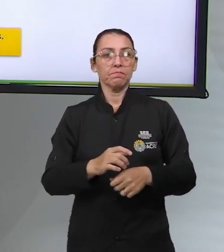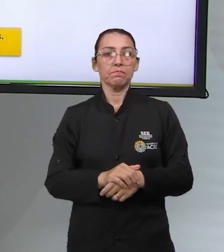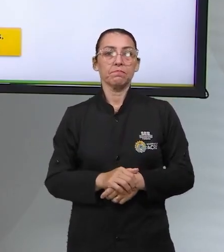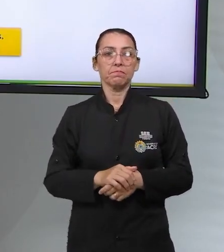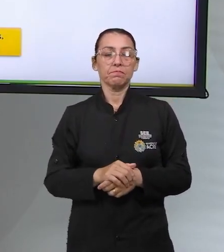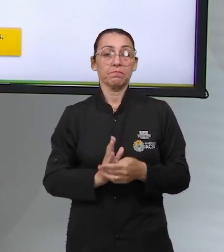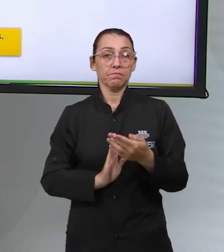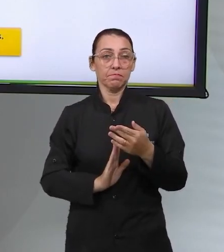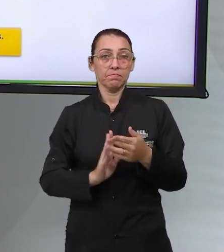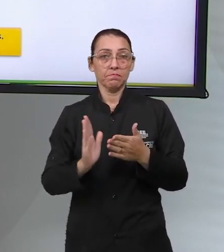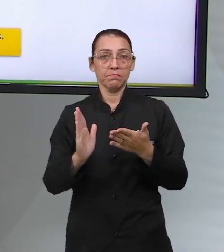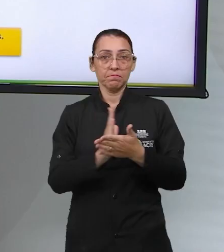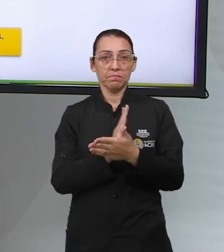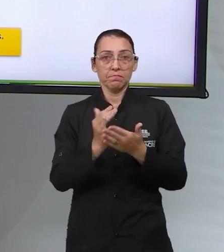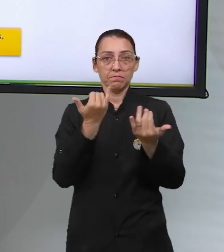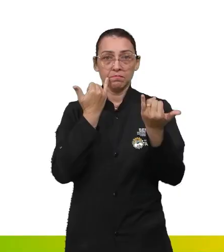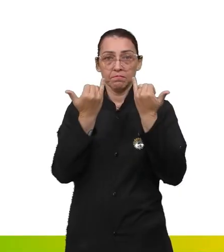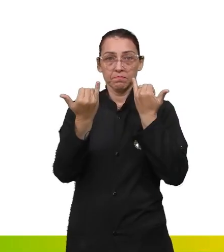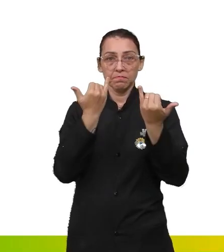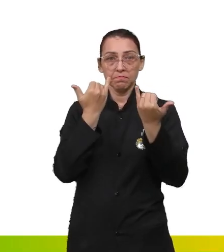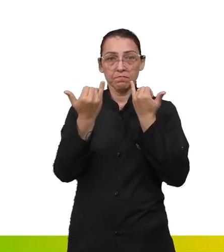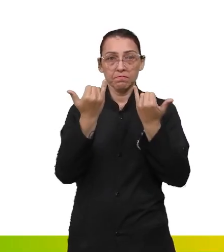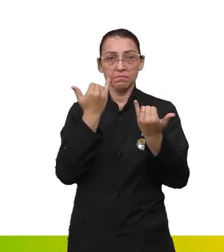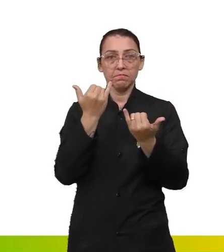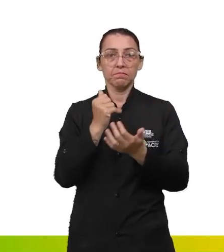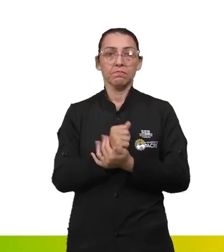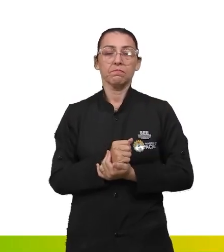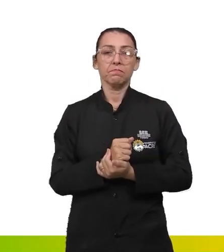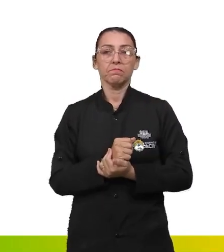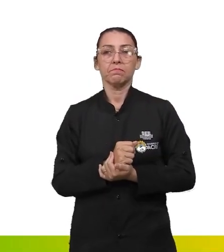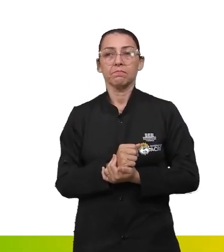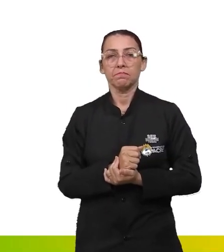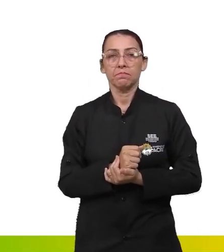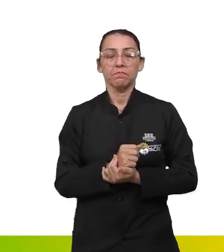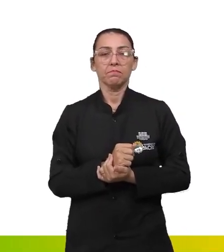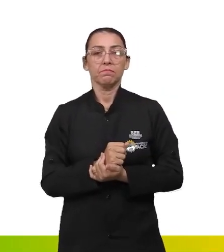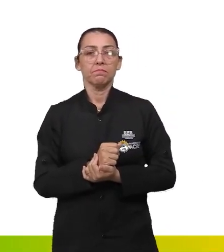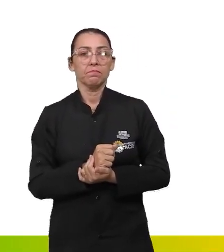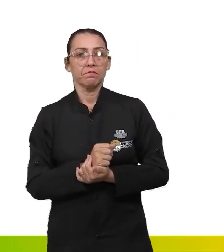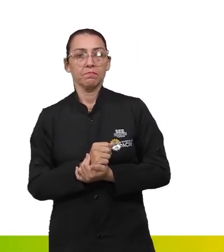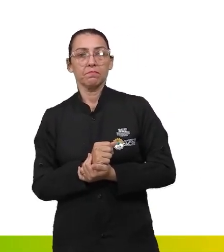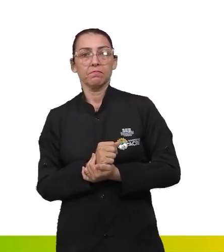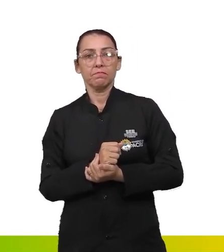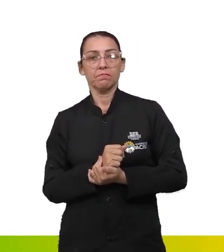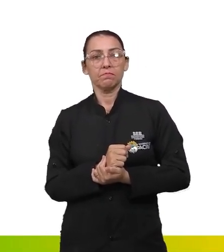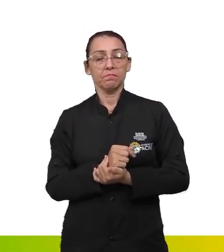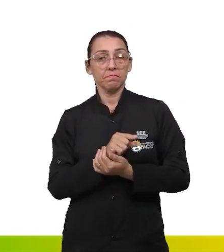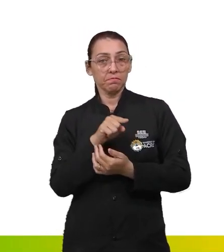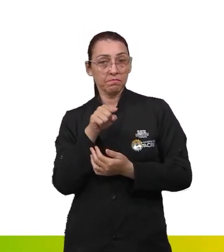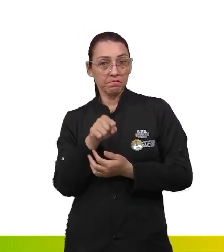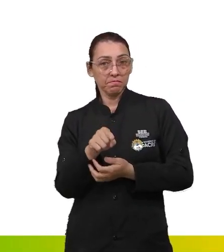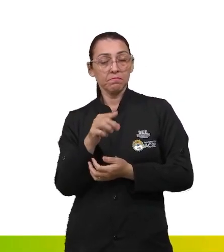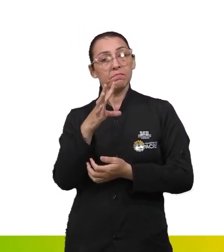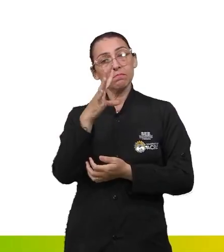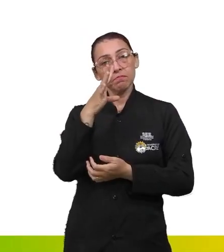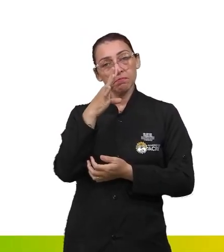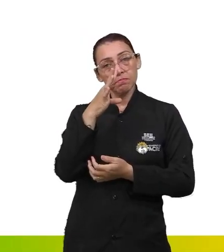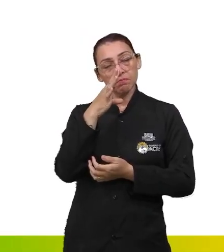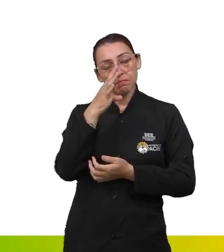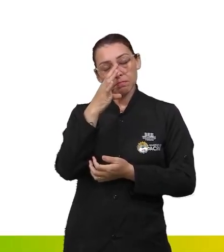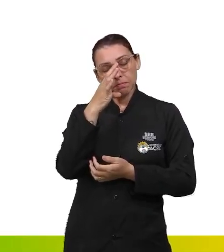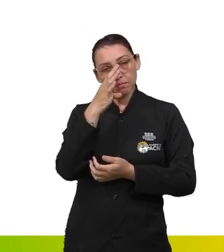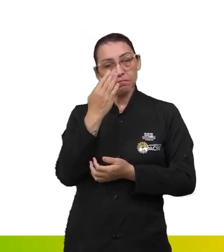Vamos avançar com algumas informações? Ainda mais, eu espero que você esteja acompanhando